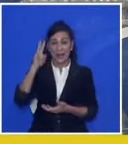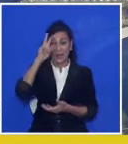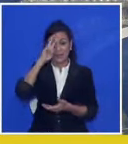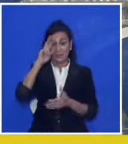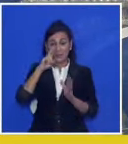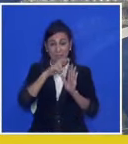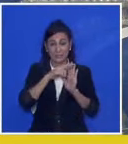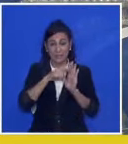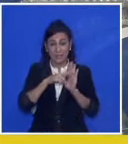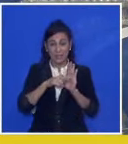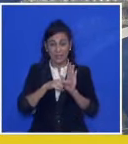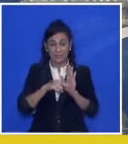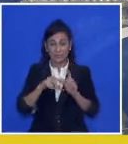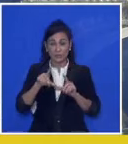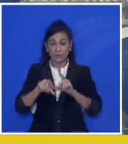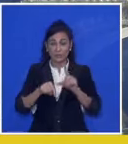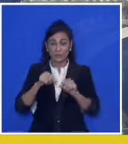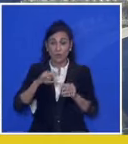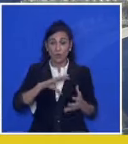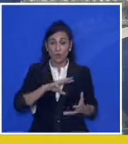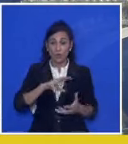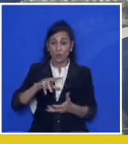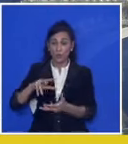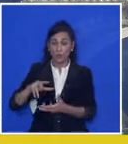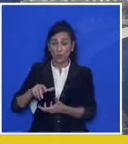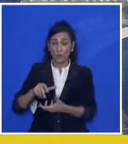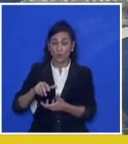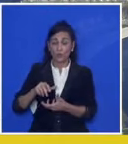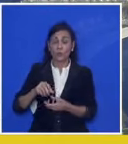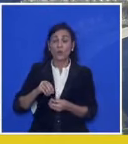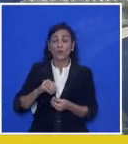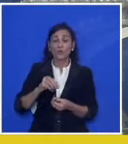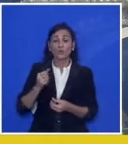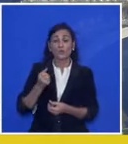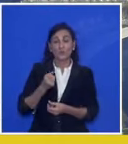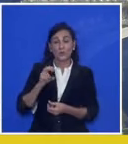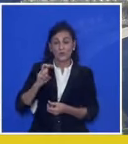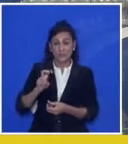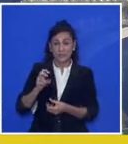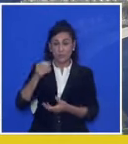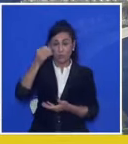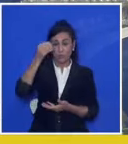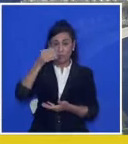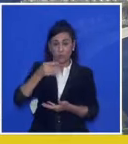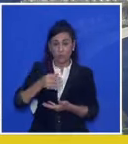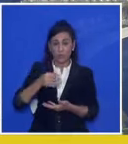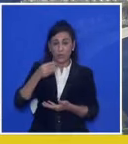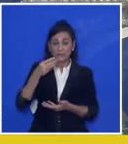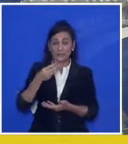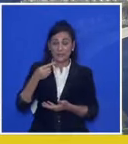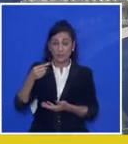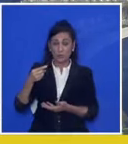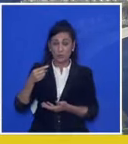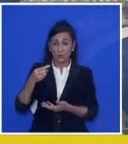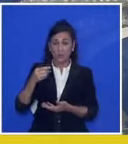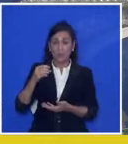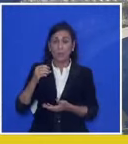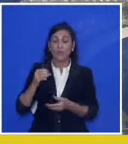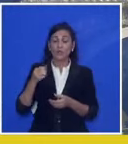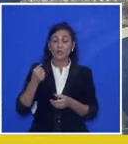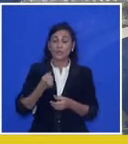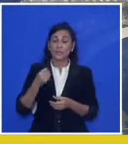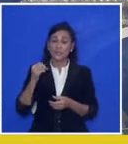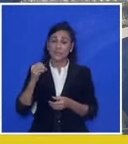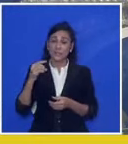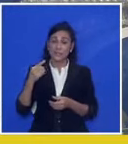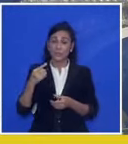as regras do sorteio. O globo número 5 está com suporte em cima abastecido com 31 bolas numeradas de